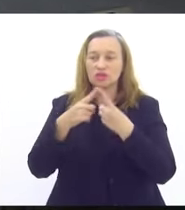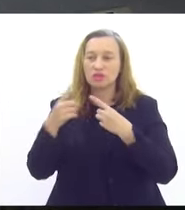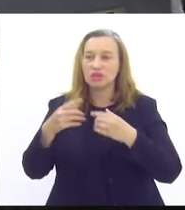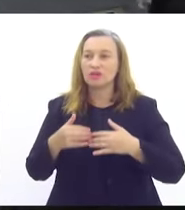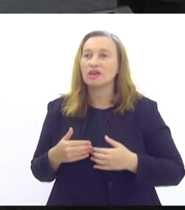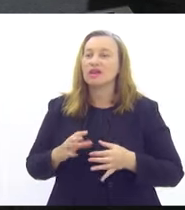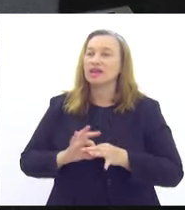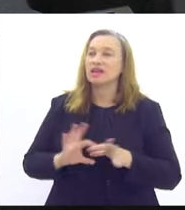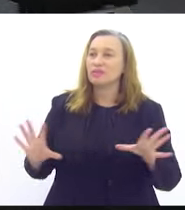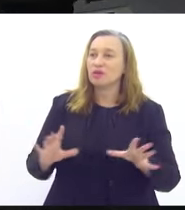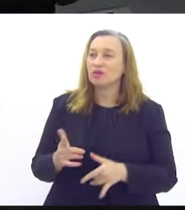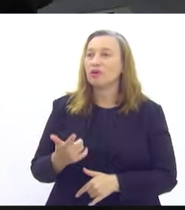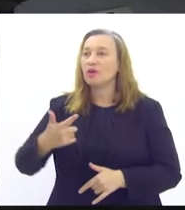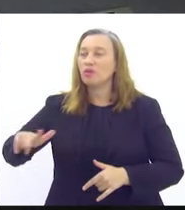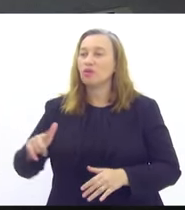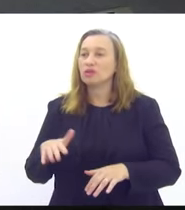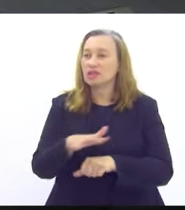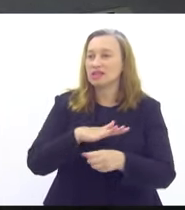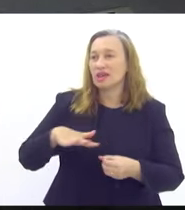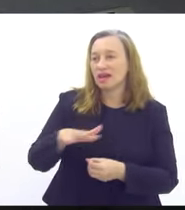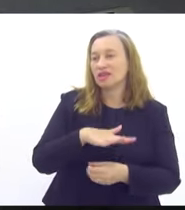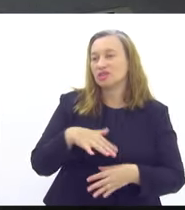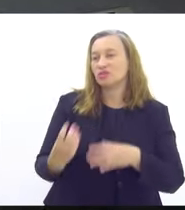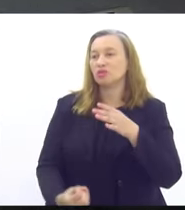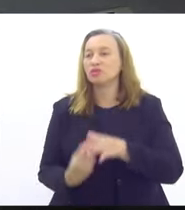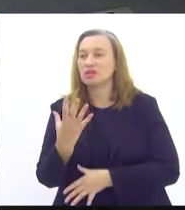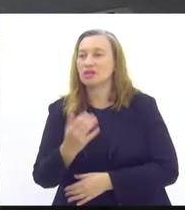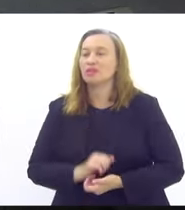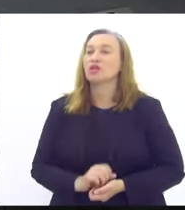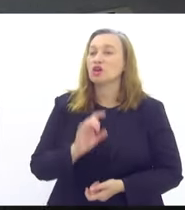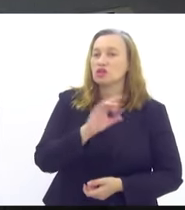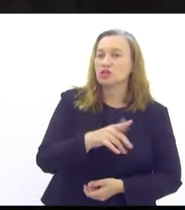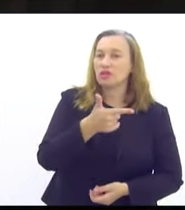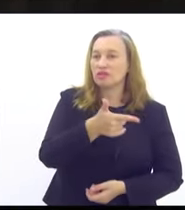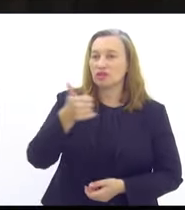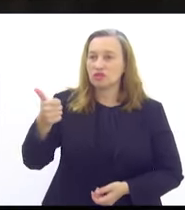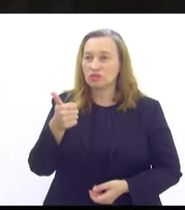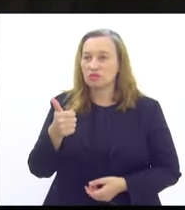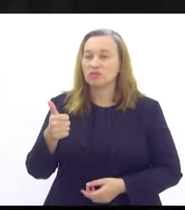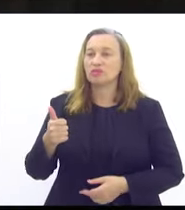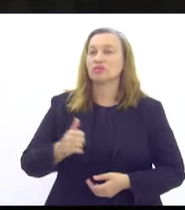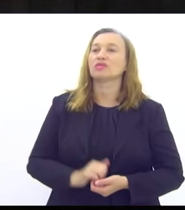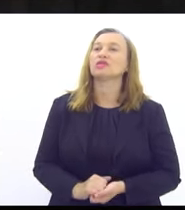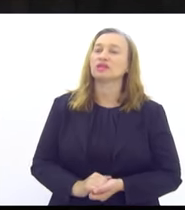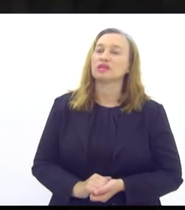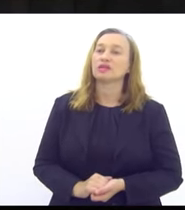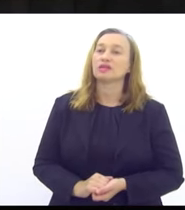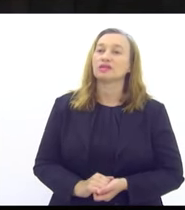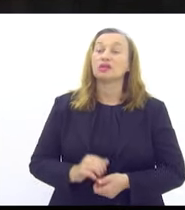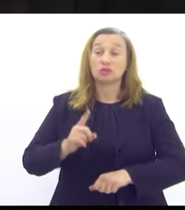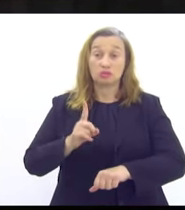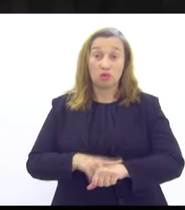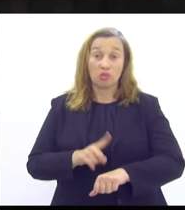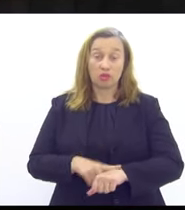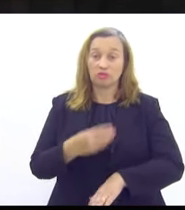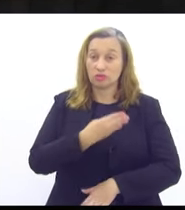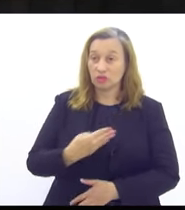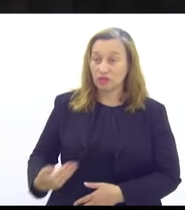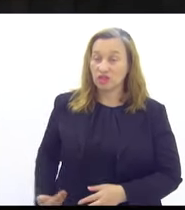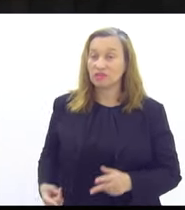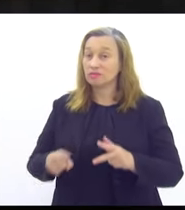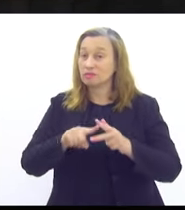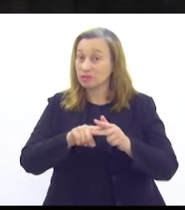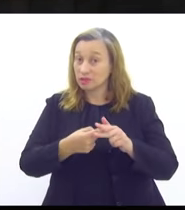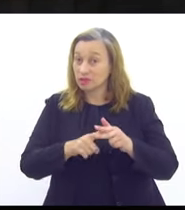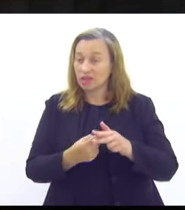abriu a porteira para outros setores produtivos. Isso. E só em 21 isso veio à tona. Na hora do governador